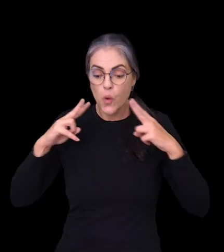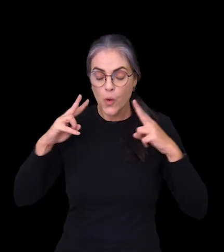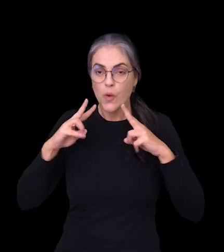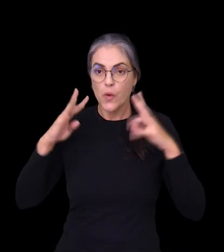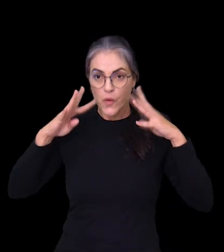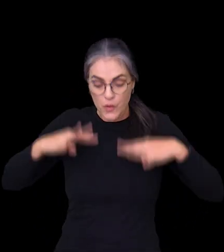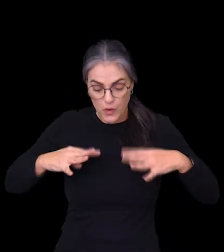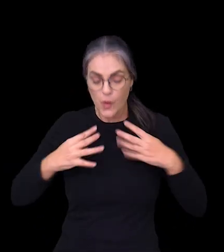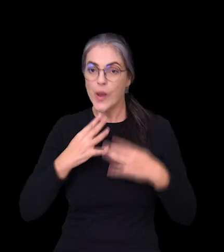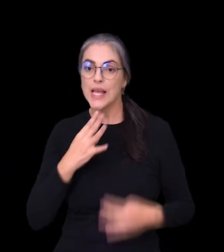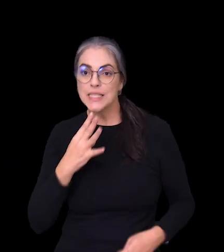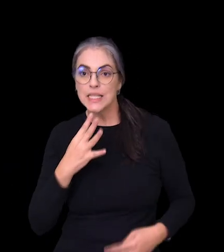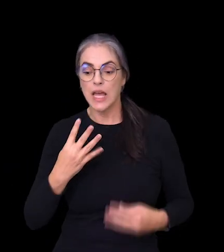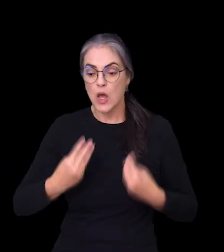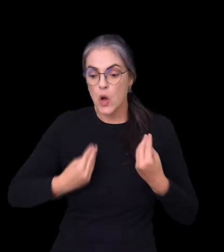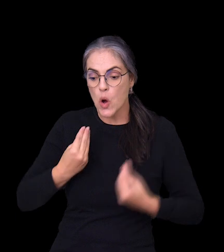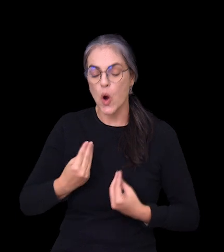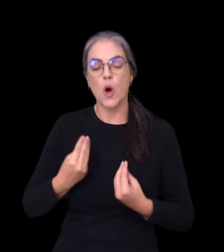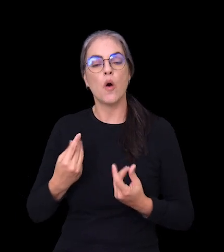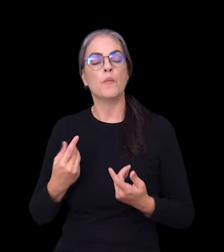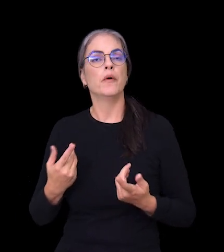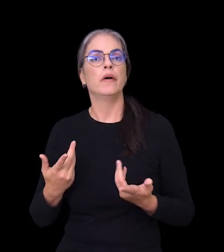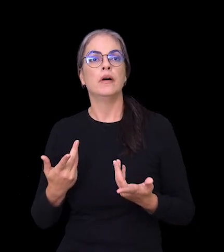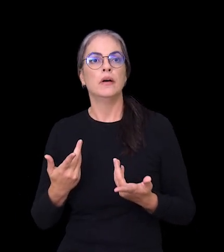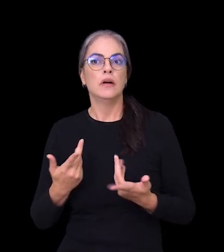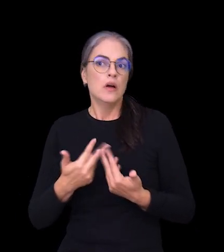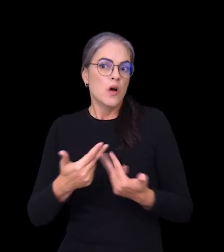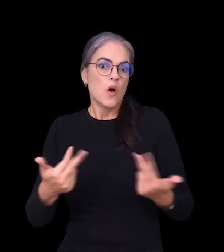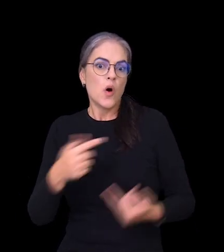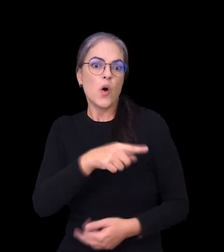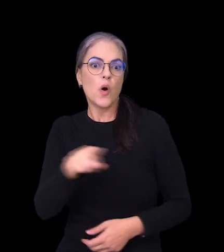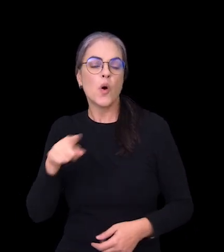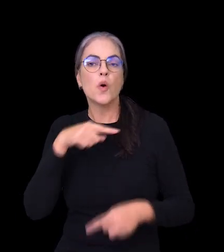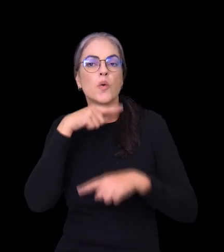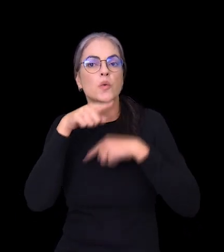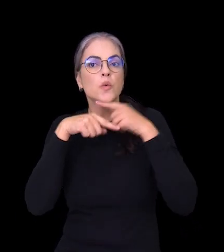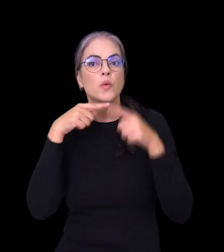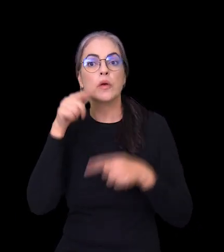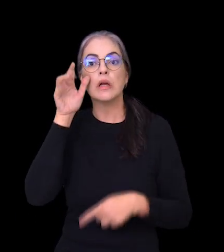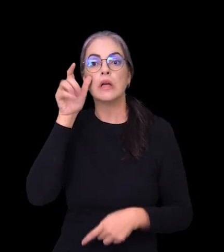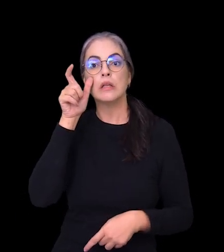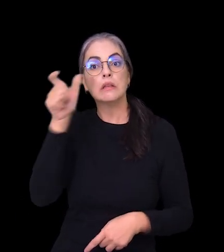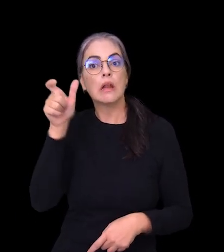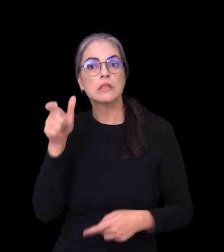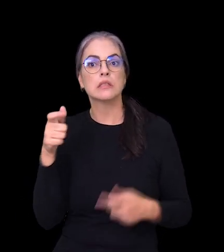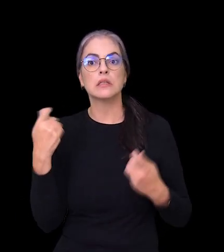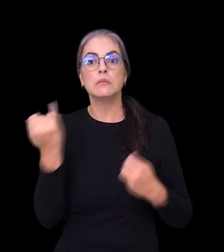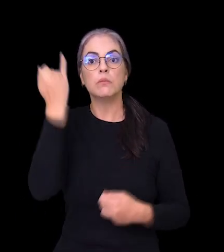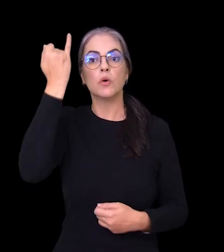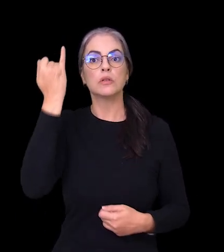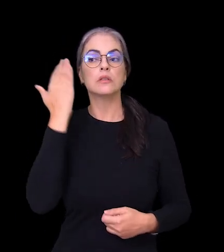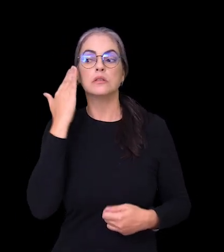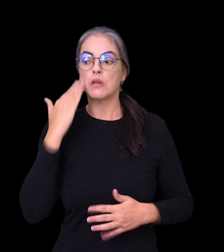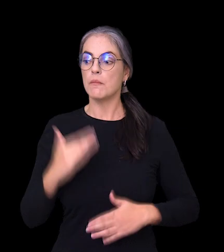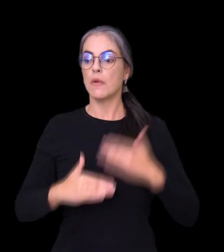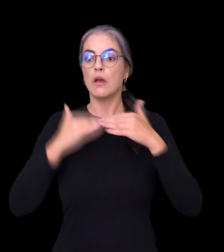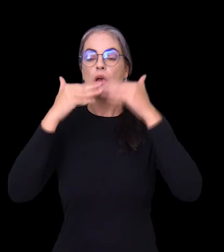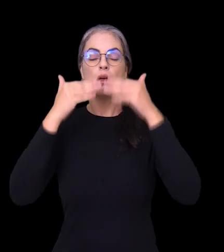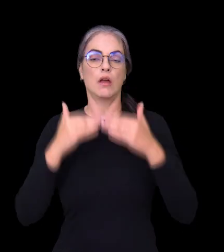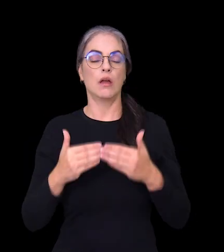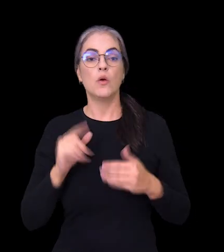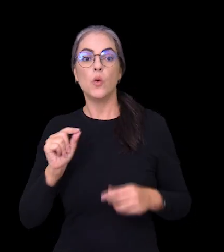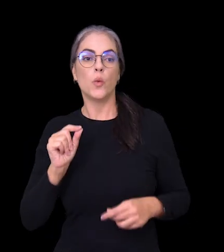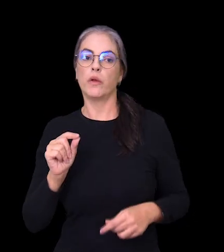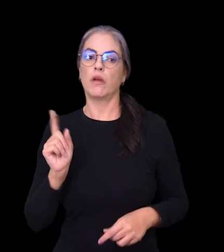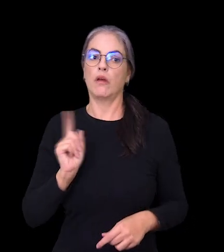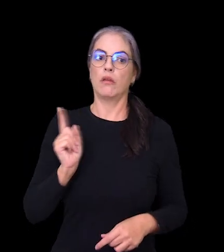quais são as questões que para elas são interessantes, são importantes no seu próprio desenvolvimento e o que não é, né?